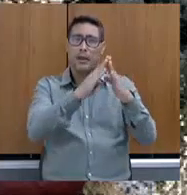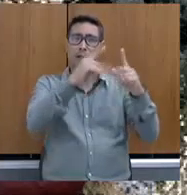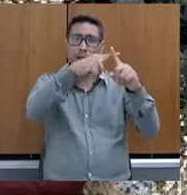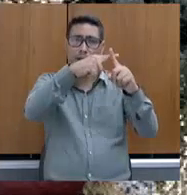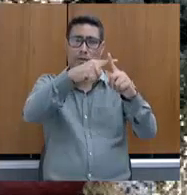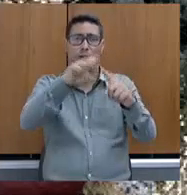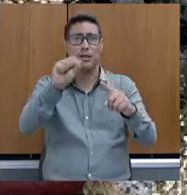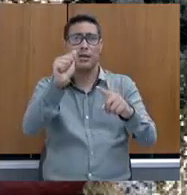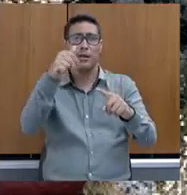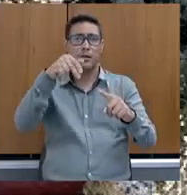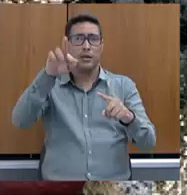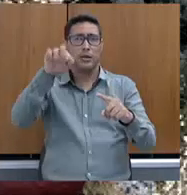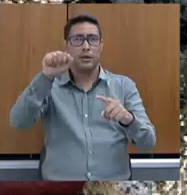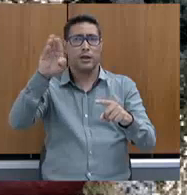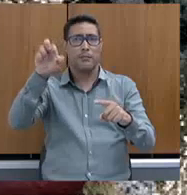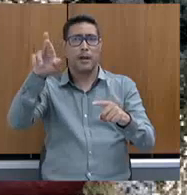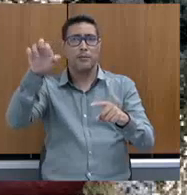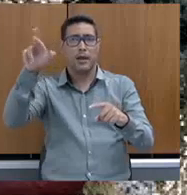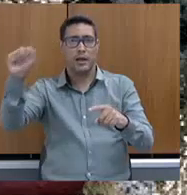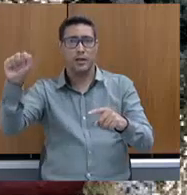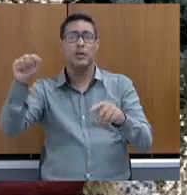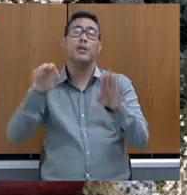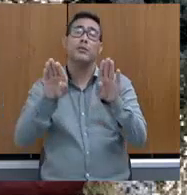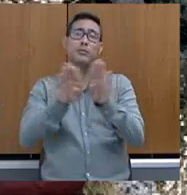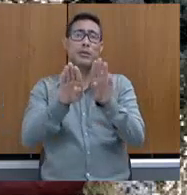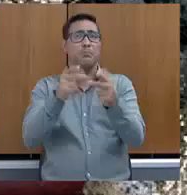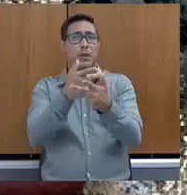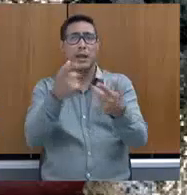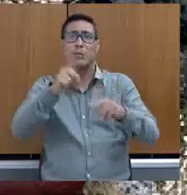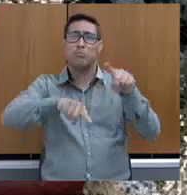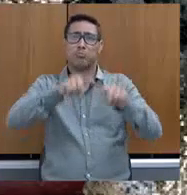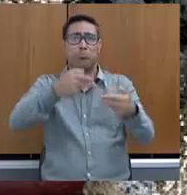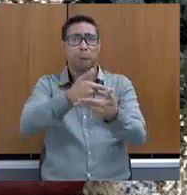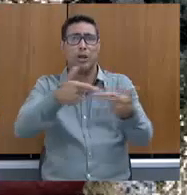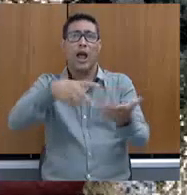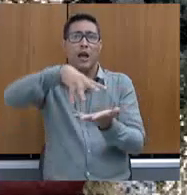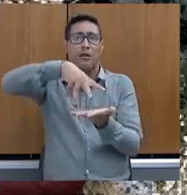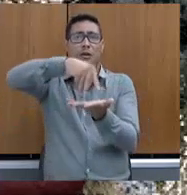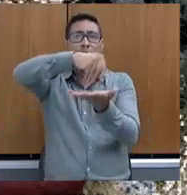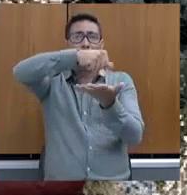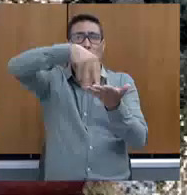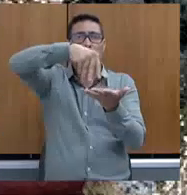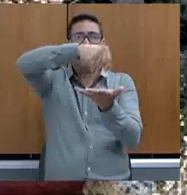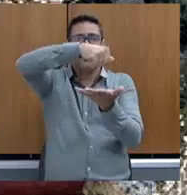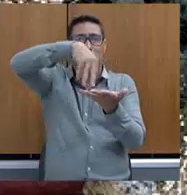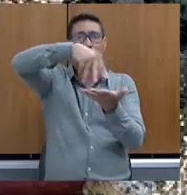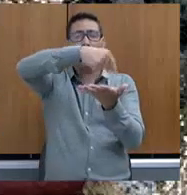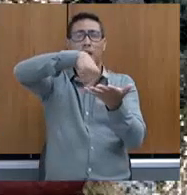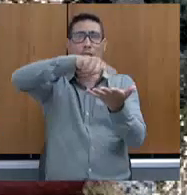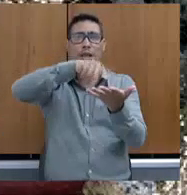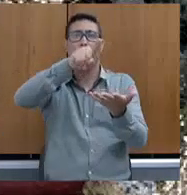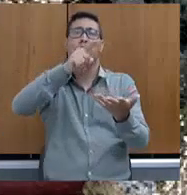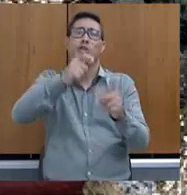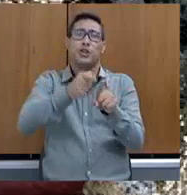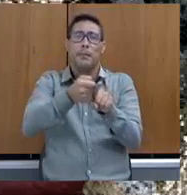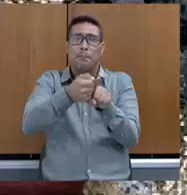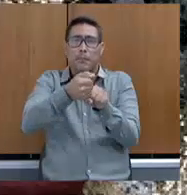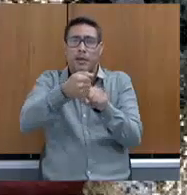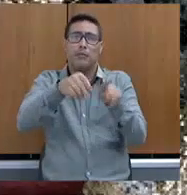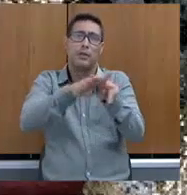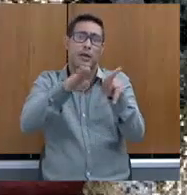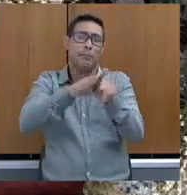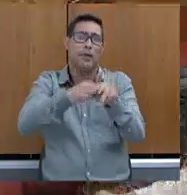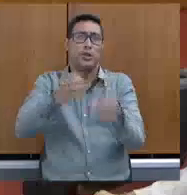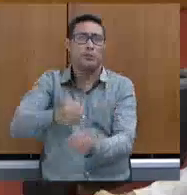e catas altas e do universo produtivo das Farinhas de milho e mandioca em Minas Gerais no próximo ano os